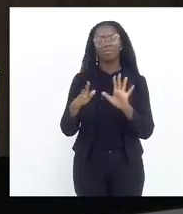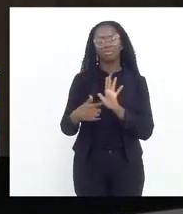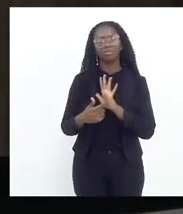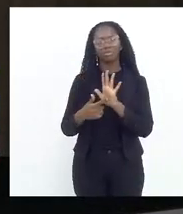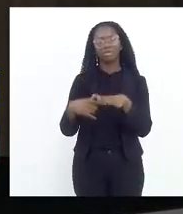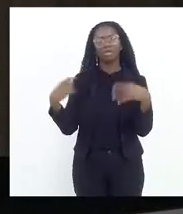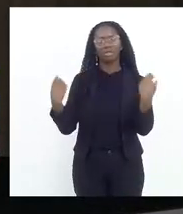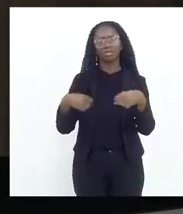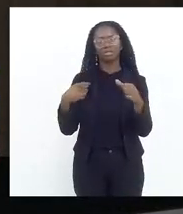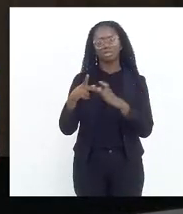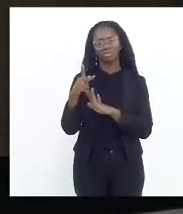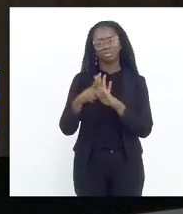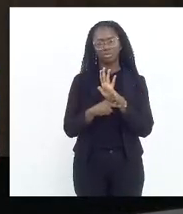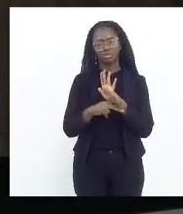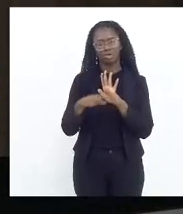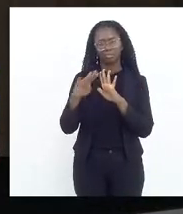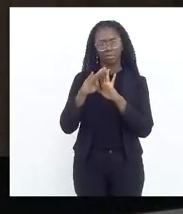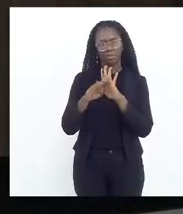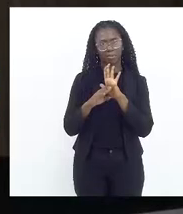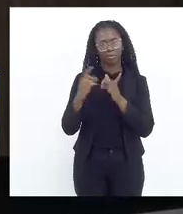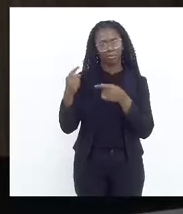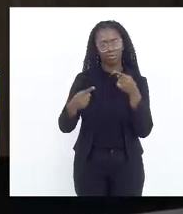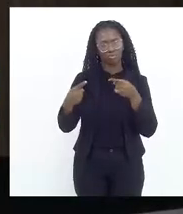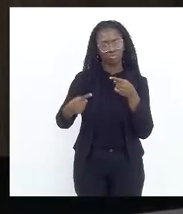necessidade deste projeto na pauta.